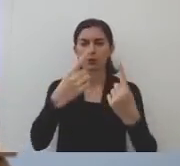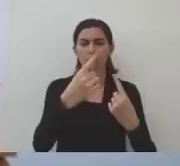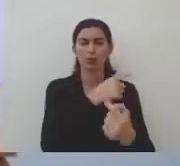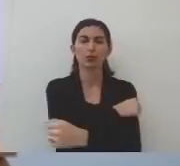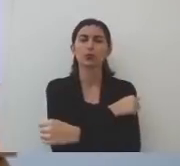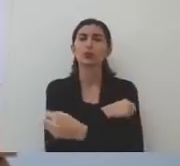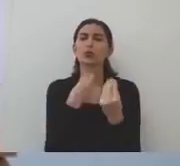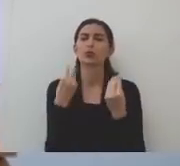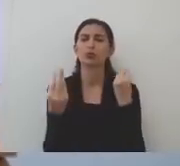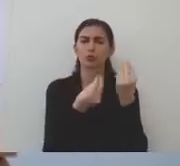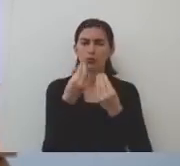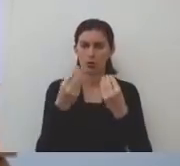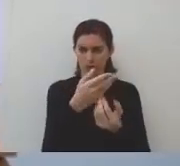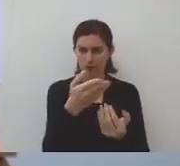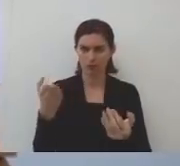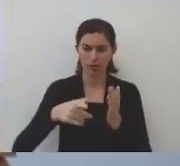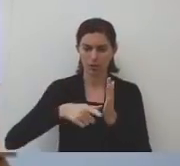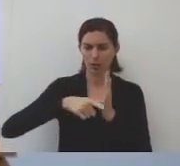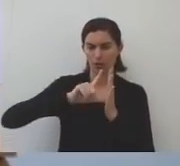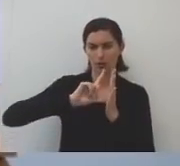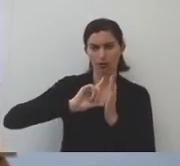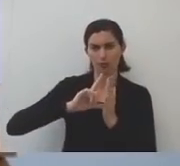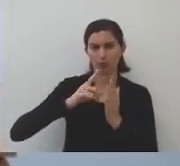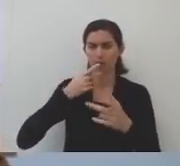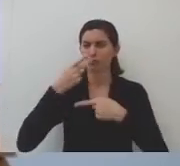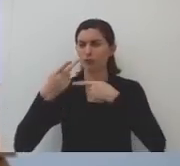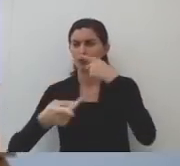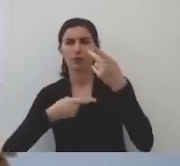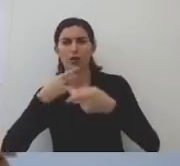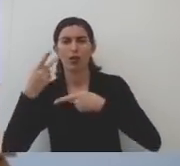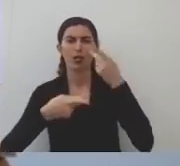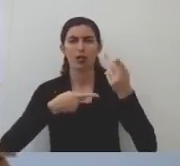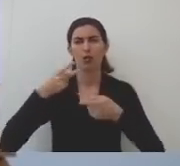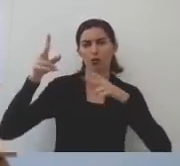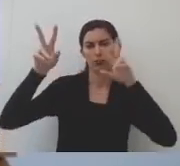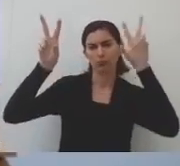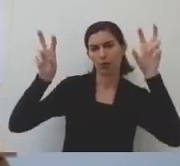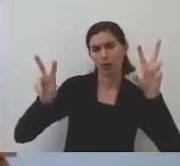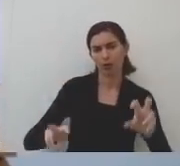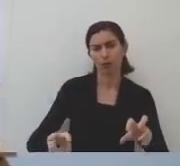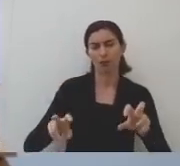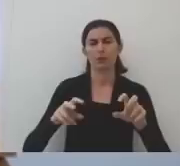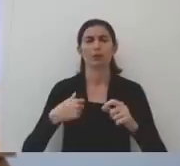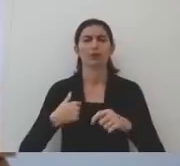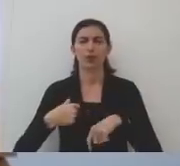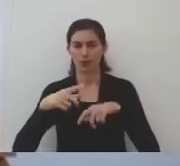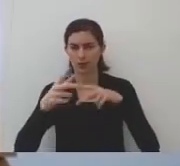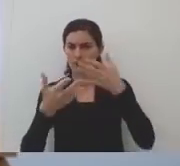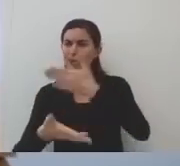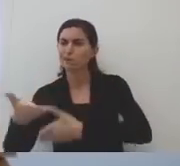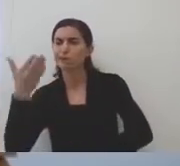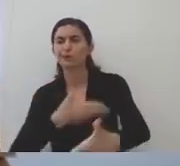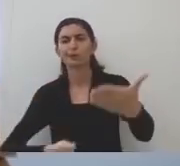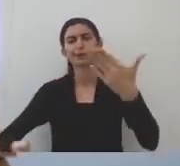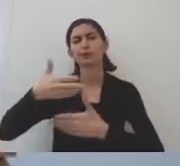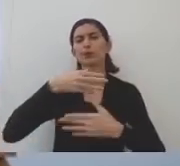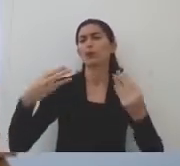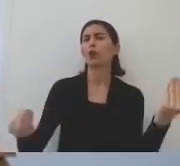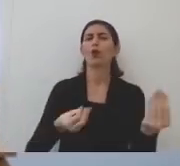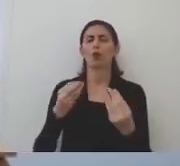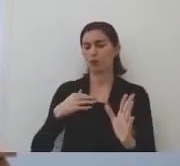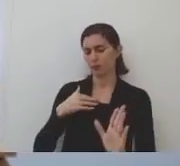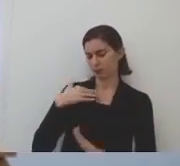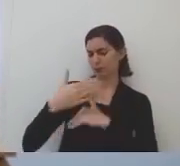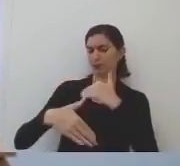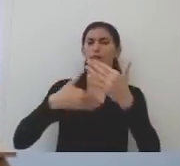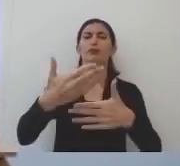estudante? Será que você, antes de falar sobre um determinado assunto, você interage com eles? Como é esse